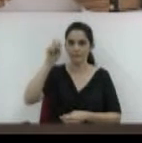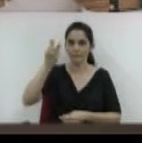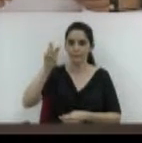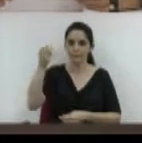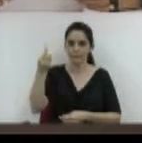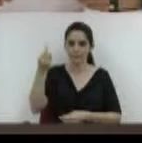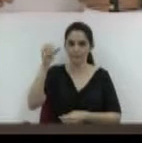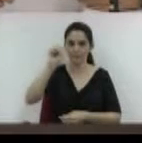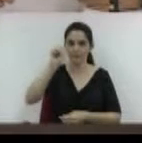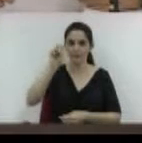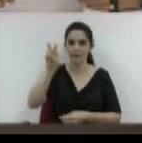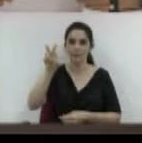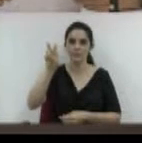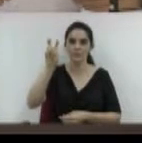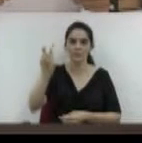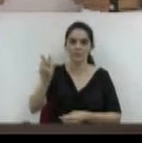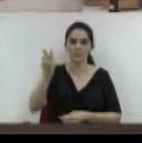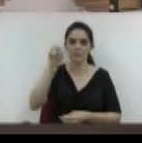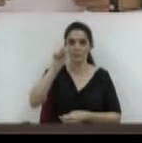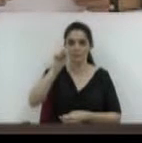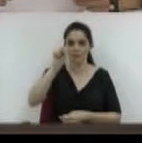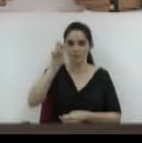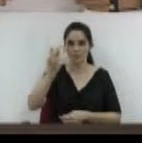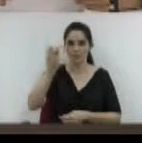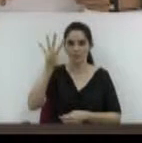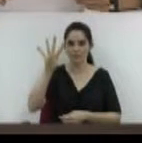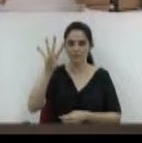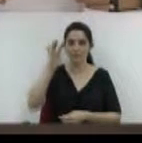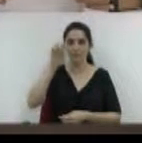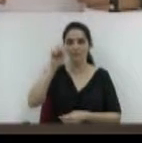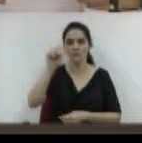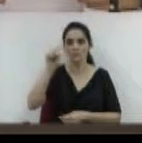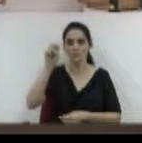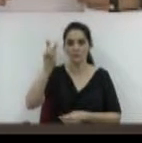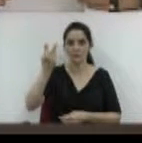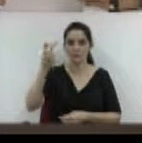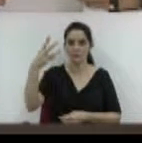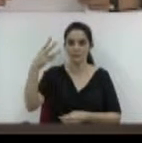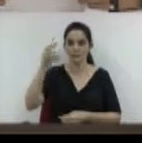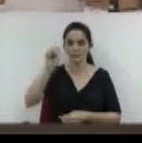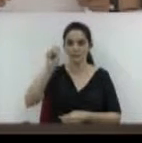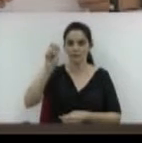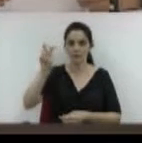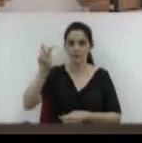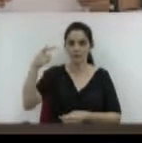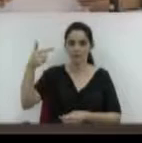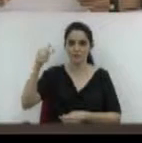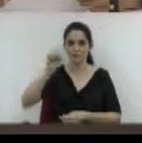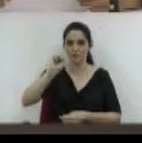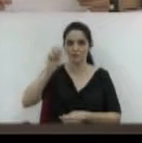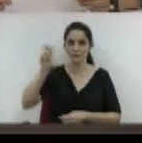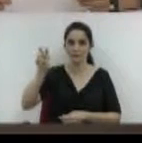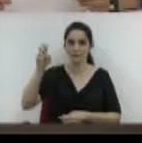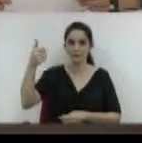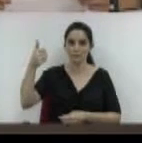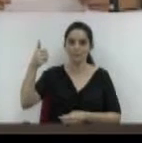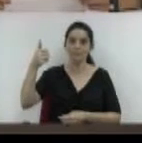856, 855, 854, 853,